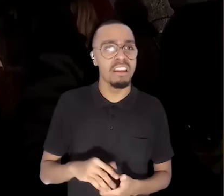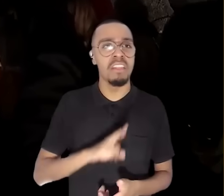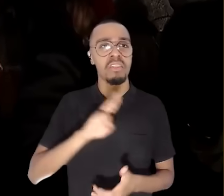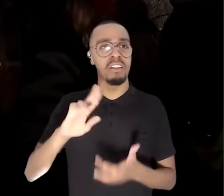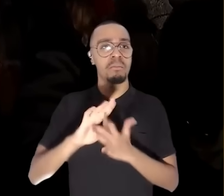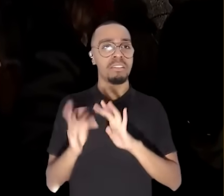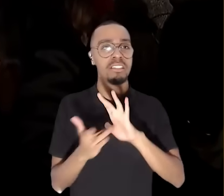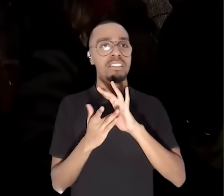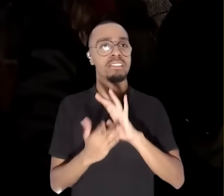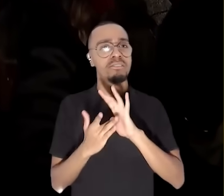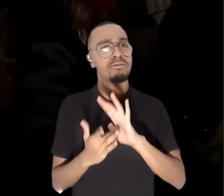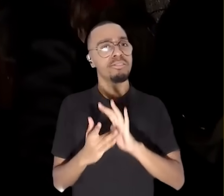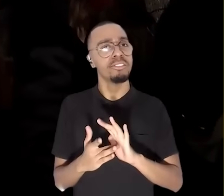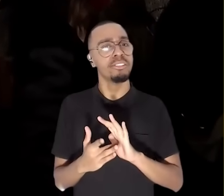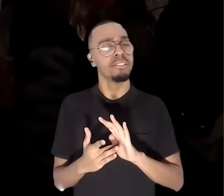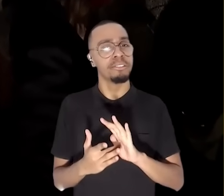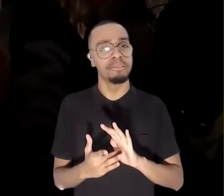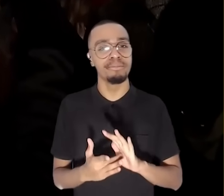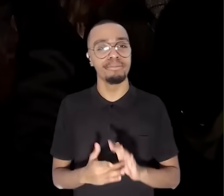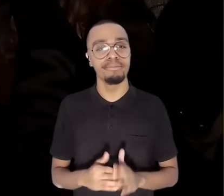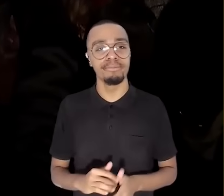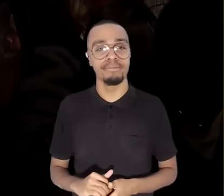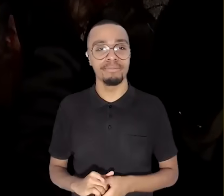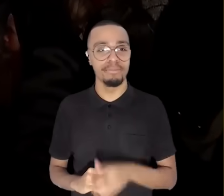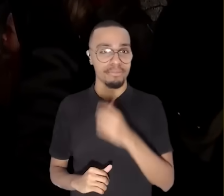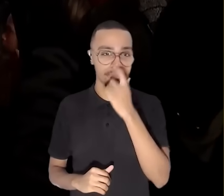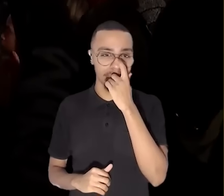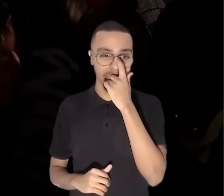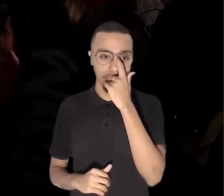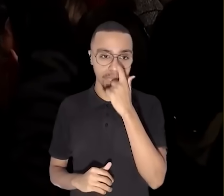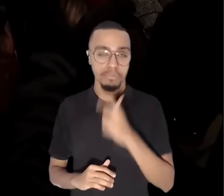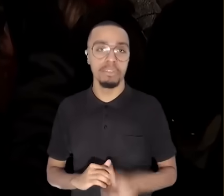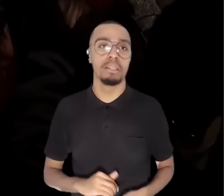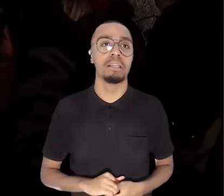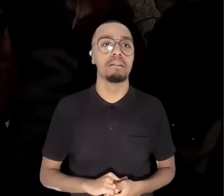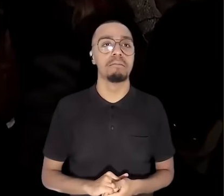Jesus. Não vai ser.